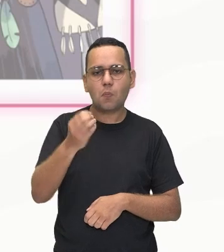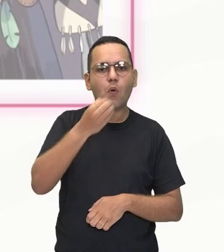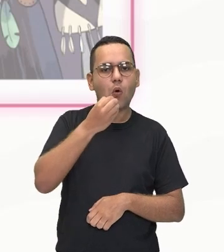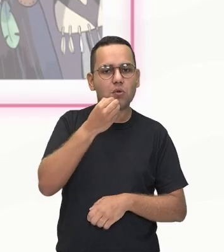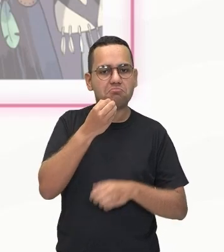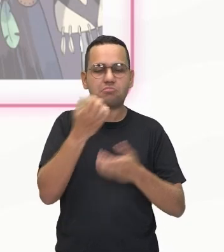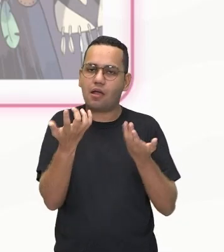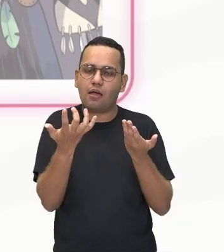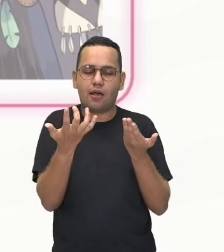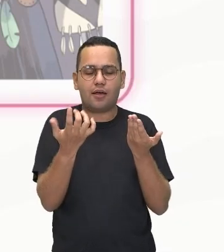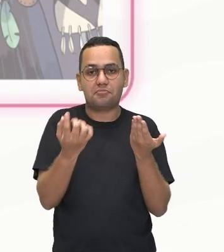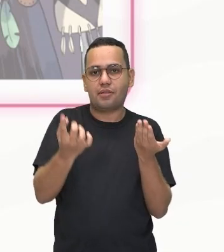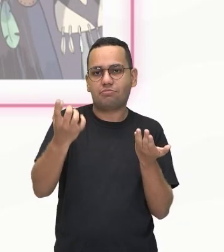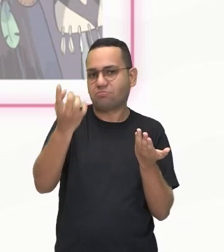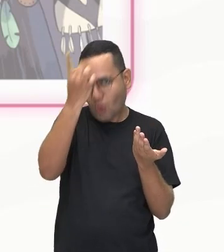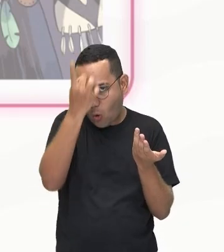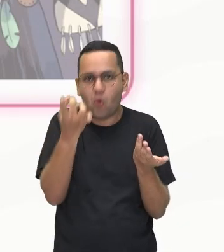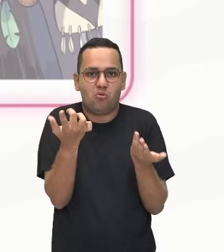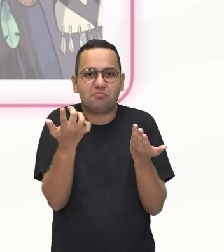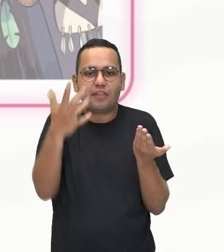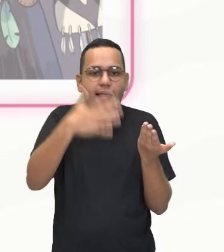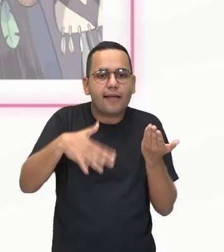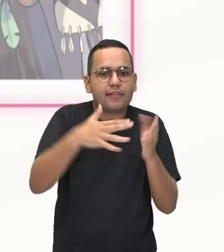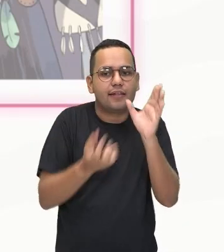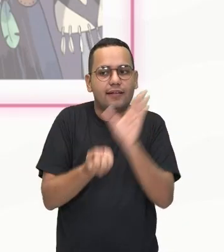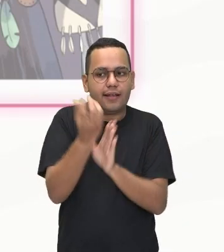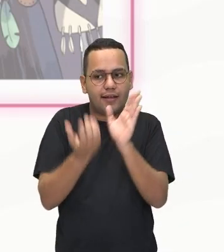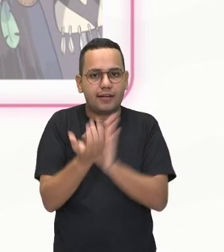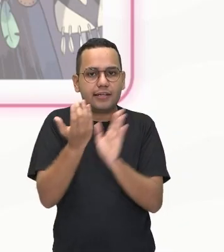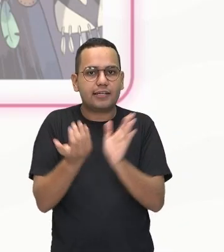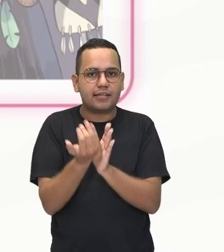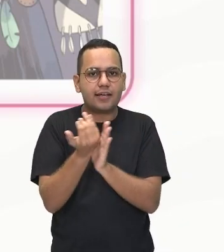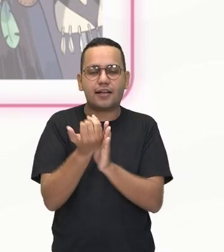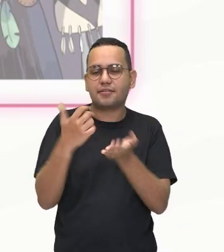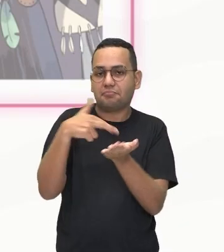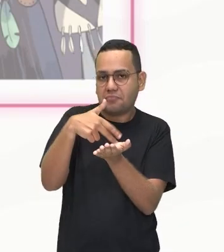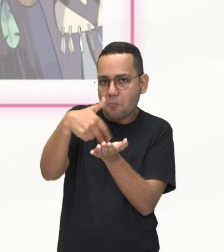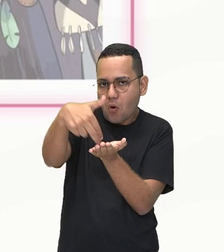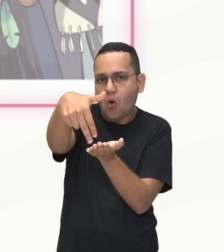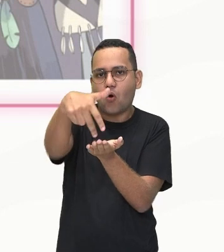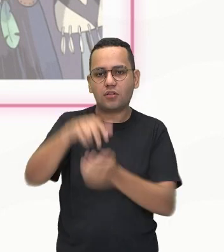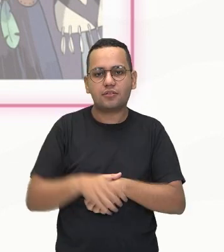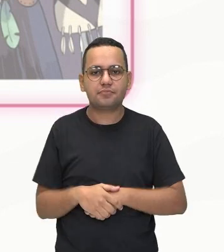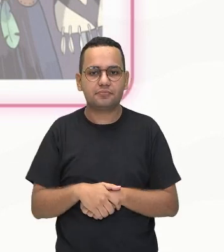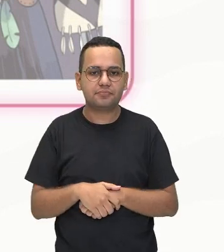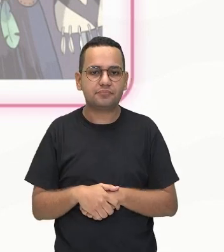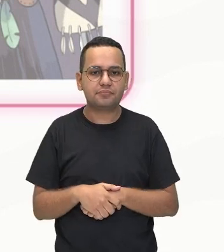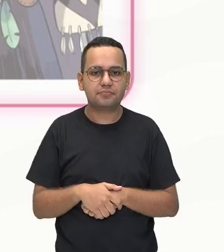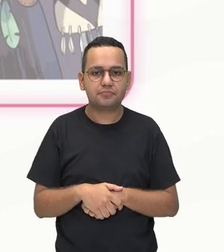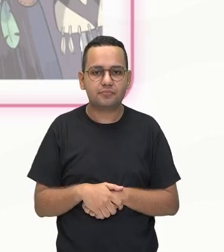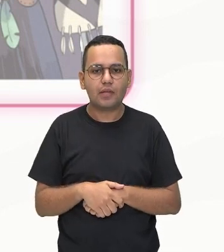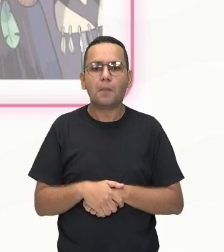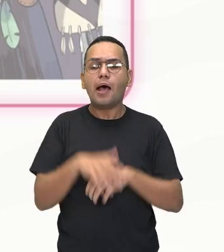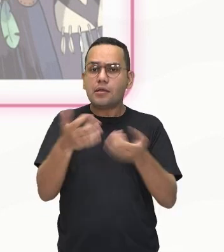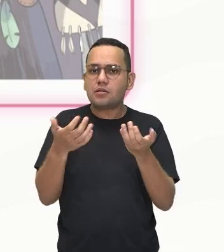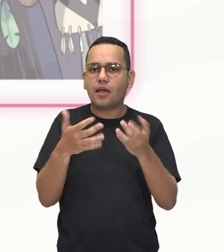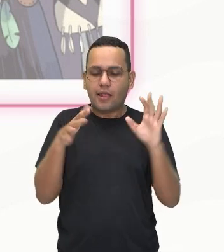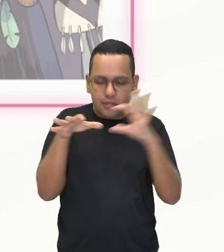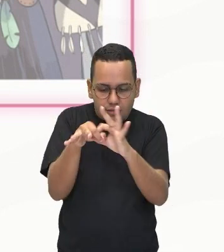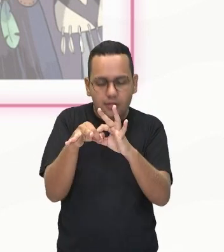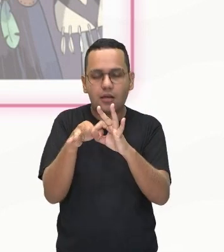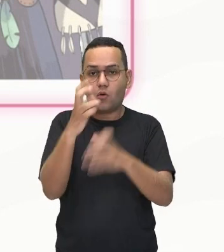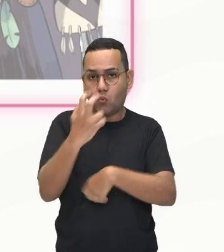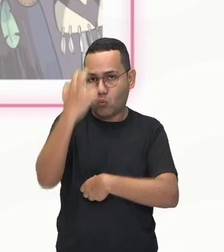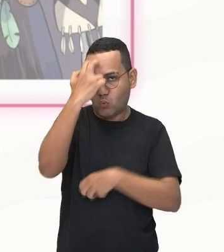de moda. A empreendedora confecciona bonecas com características próprias da cultura indígena. Em suas